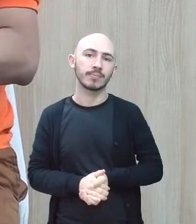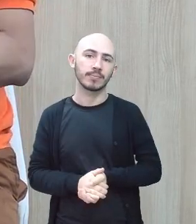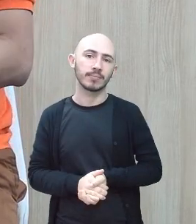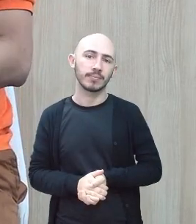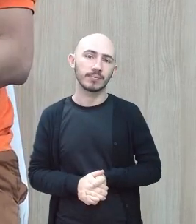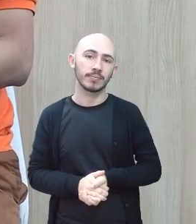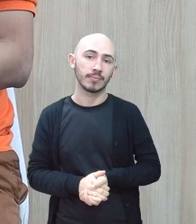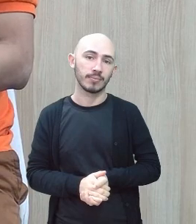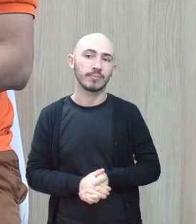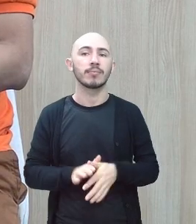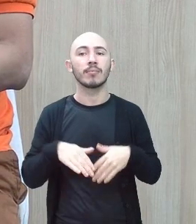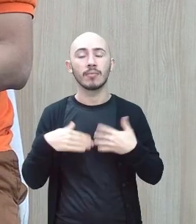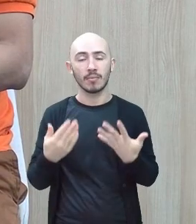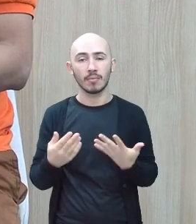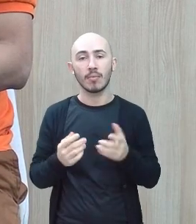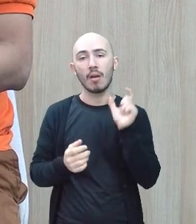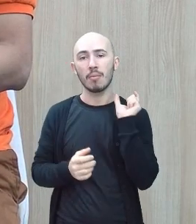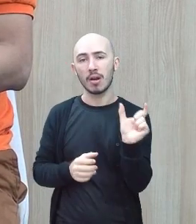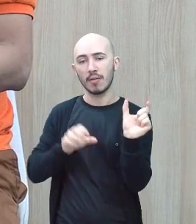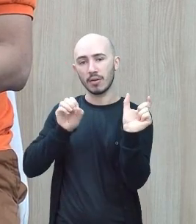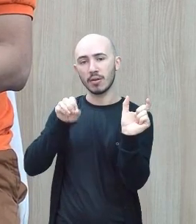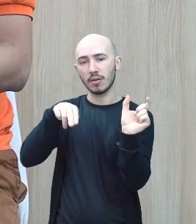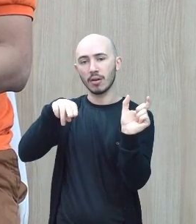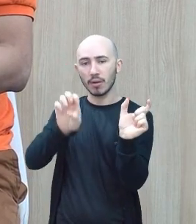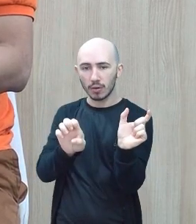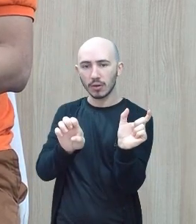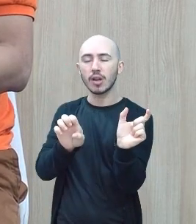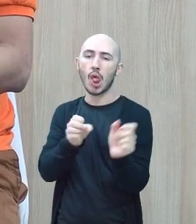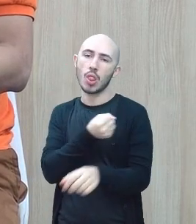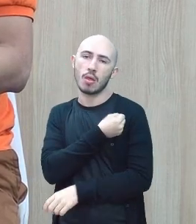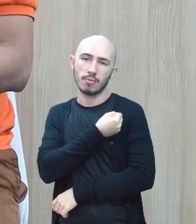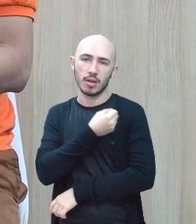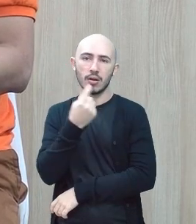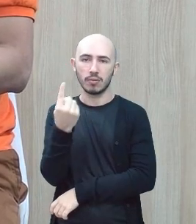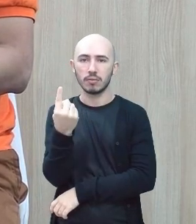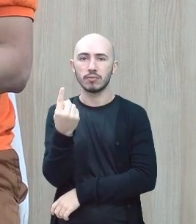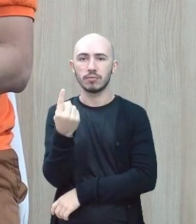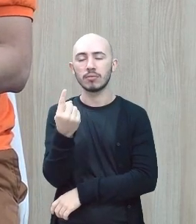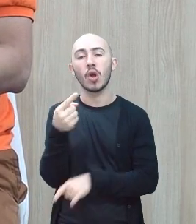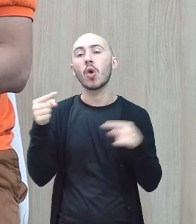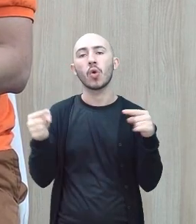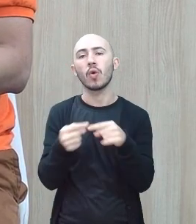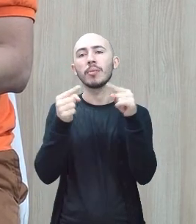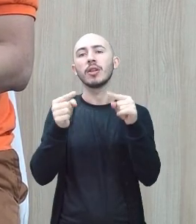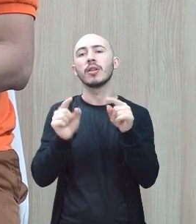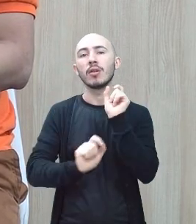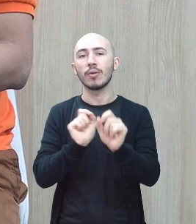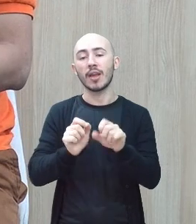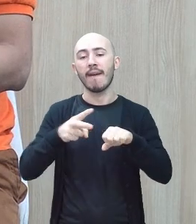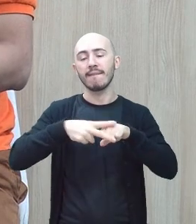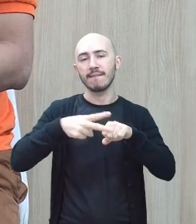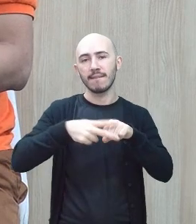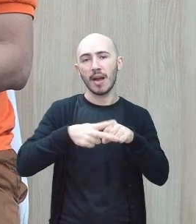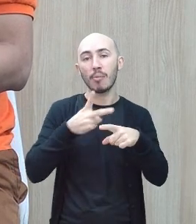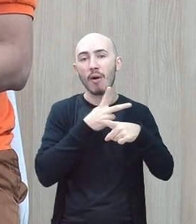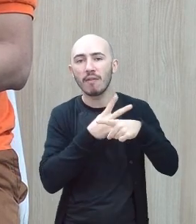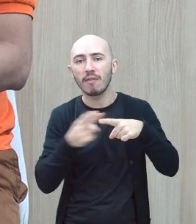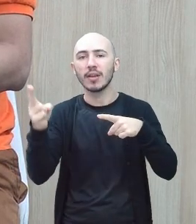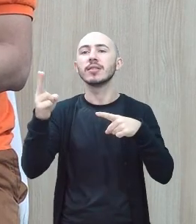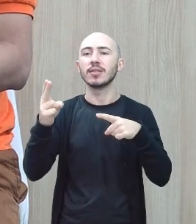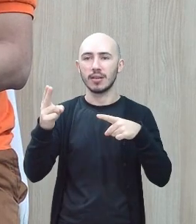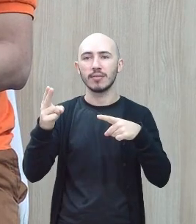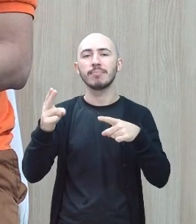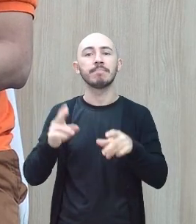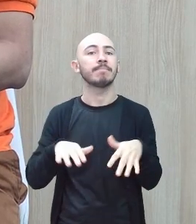a palavra one, no caso o número 1, ele é conhecido com a pronúncia do verbo vencer em inglês. Vencer em inglês é win, no passado,